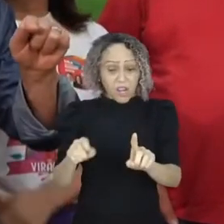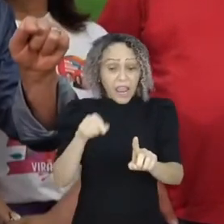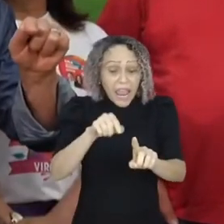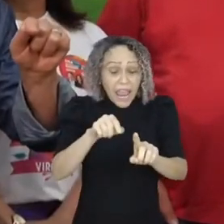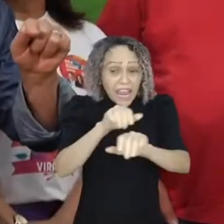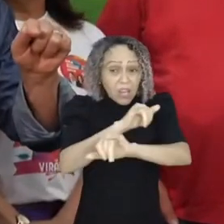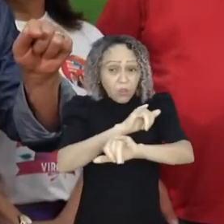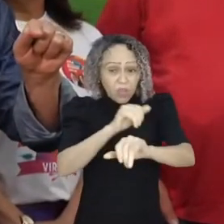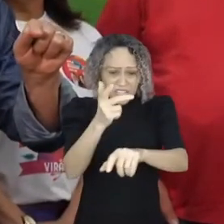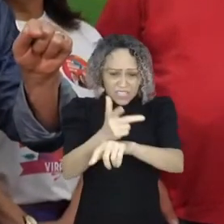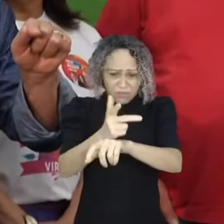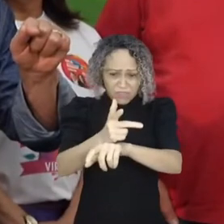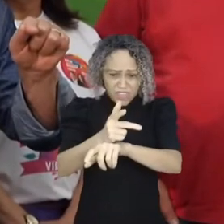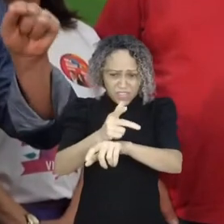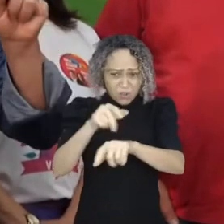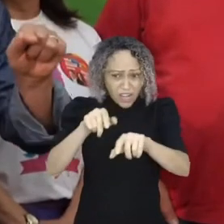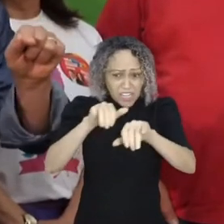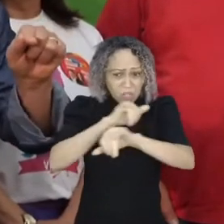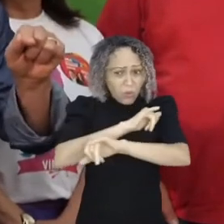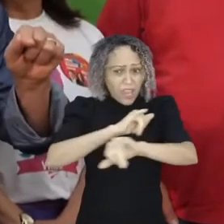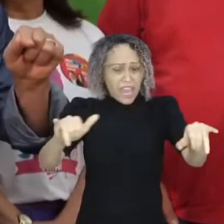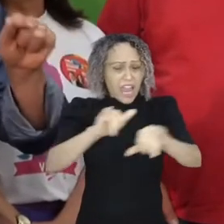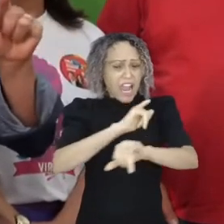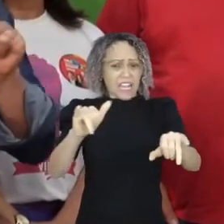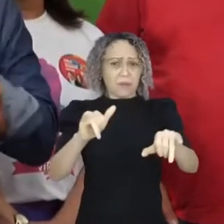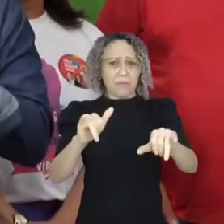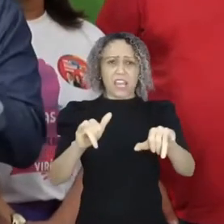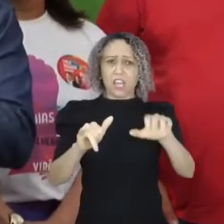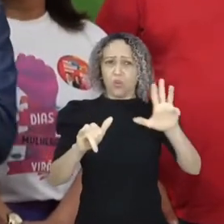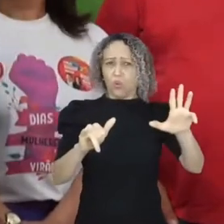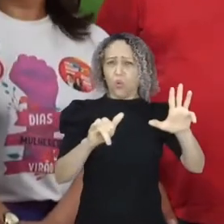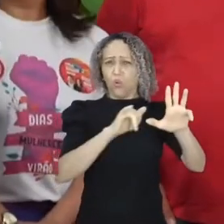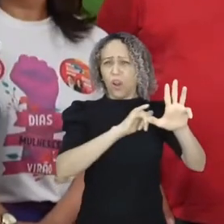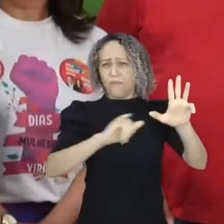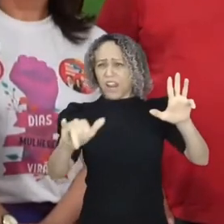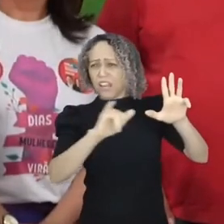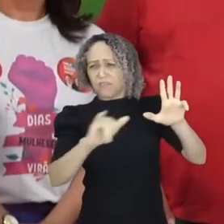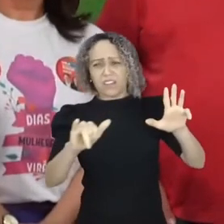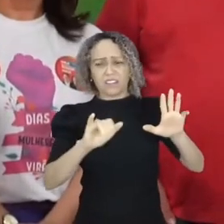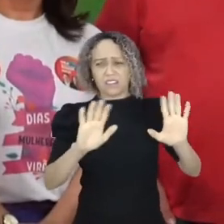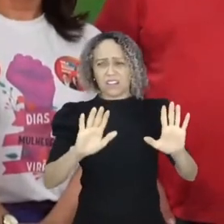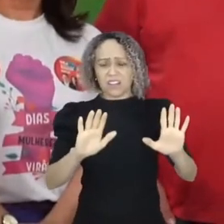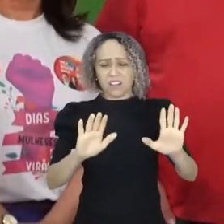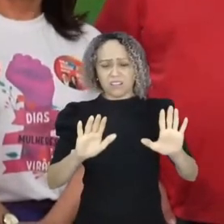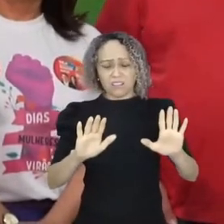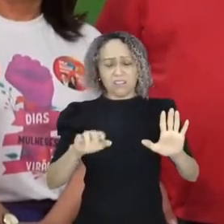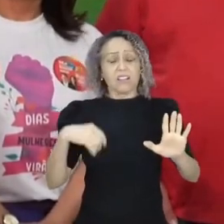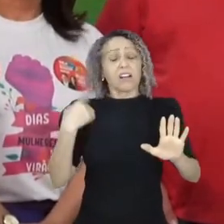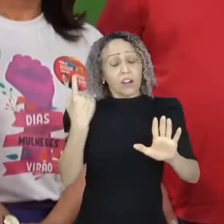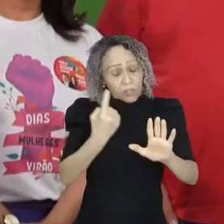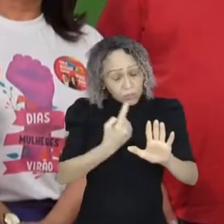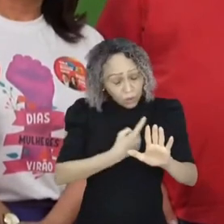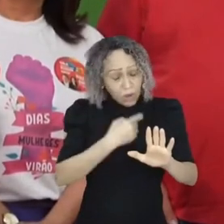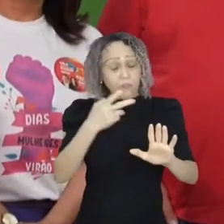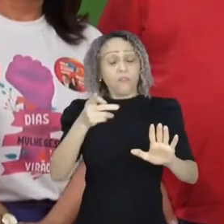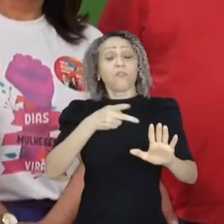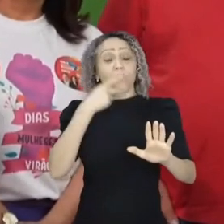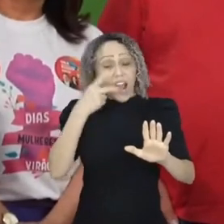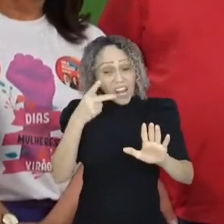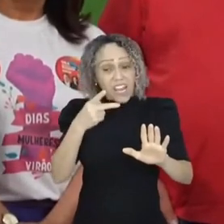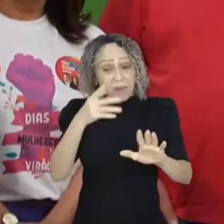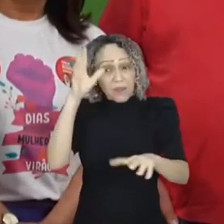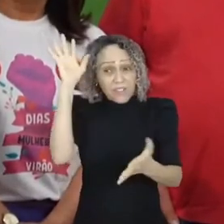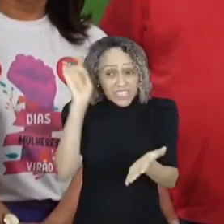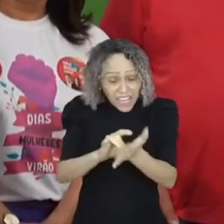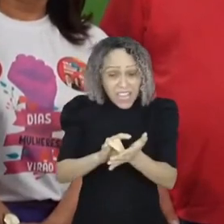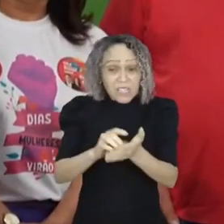ele falando. O que nós colocamos poderia ter saído no Jornal Nacional, no Jornal da Bandeirante, no Jornal do SBT,